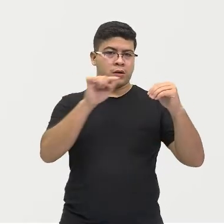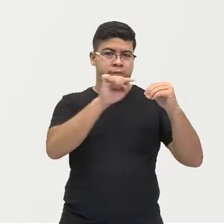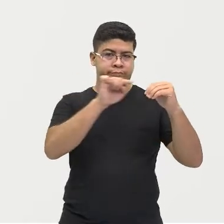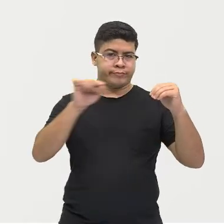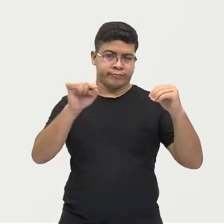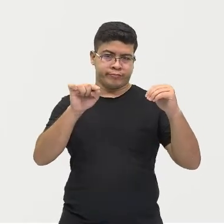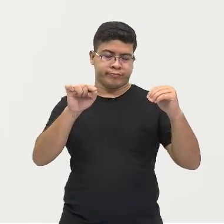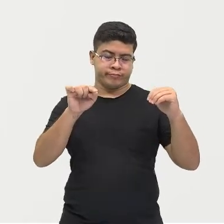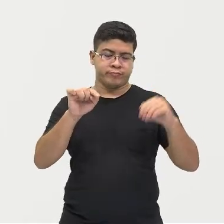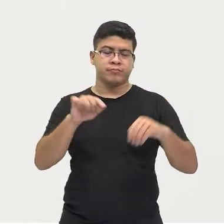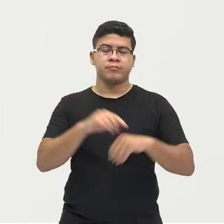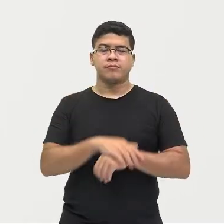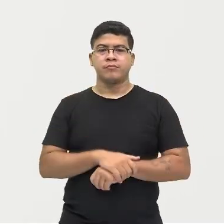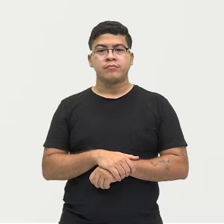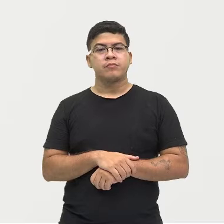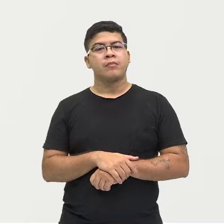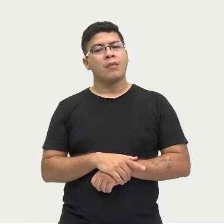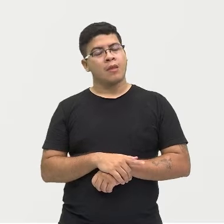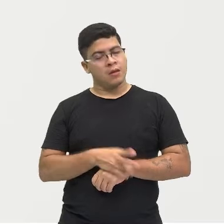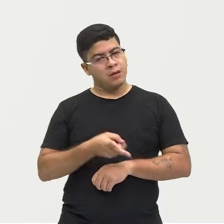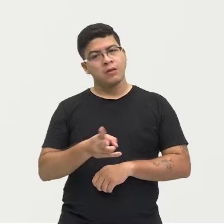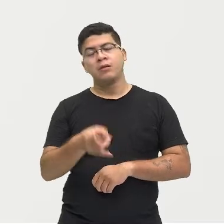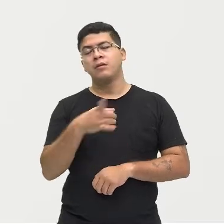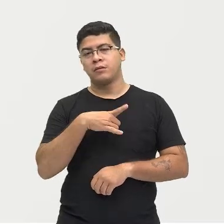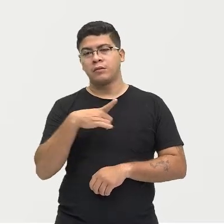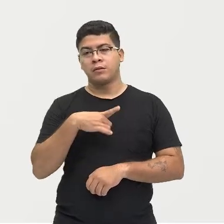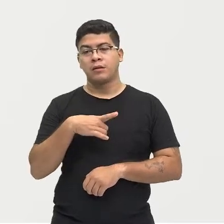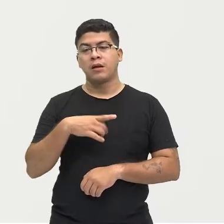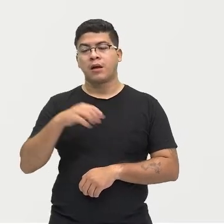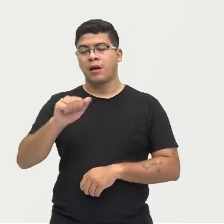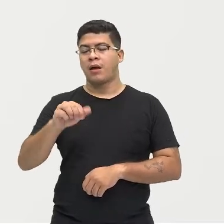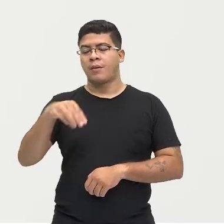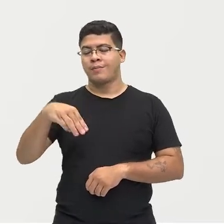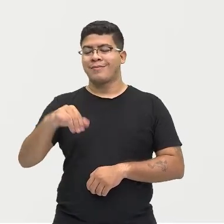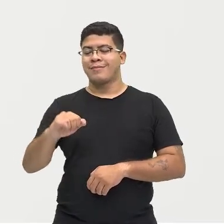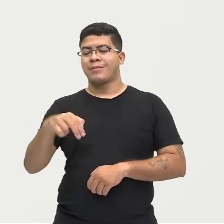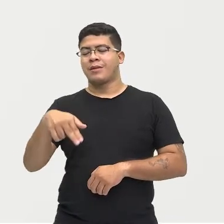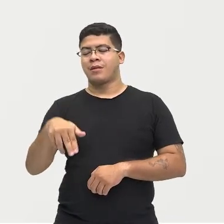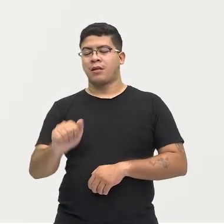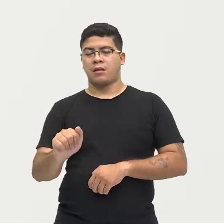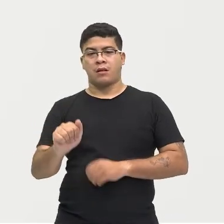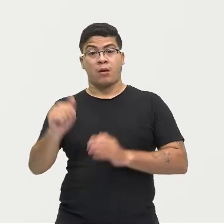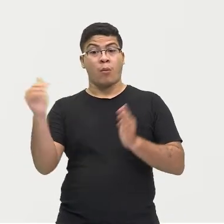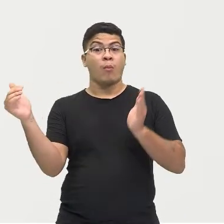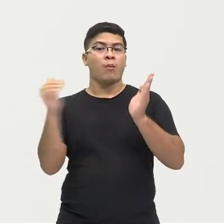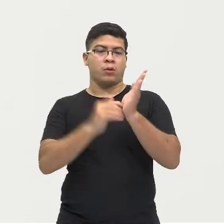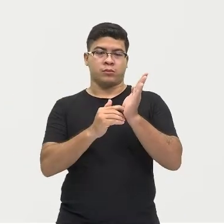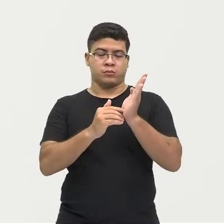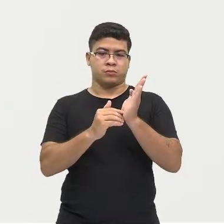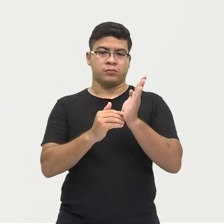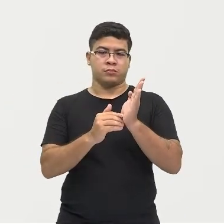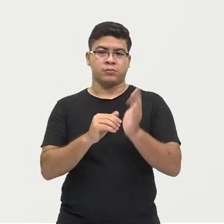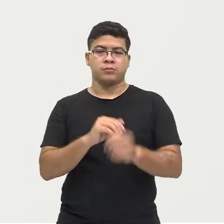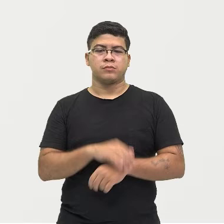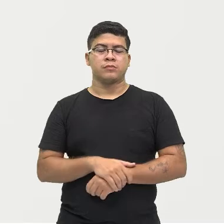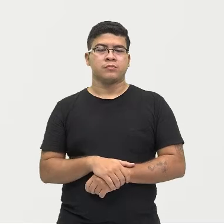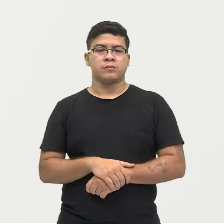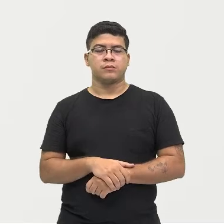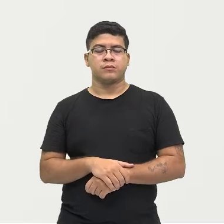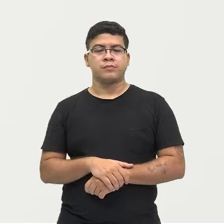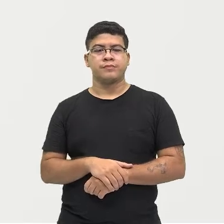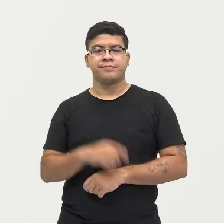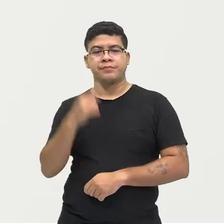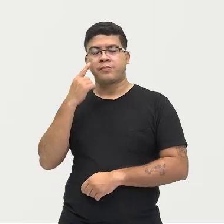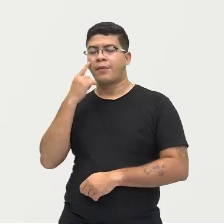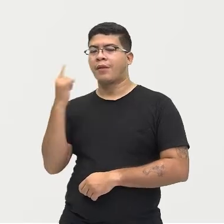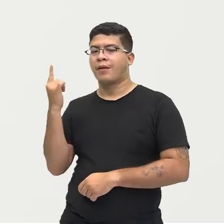palavra amina sempre vem por último, certo? Vamos ver mais uns exemplos. O que nós temos? Olha